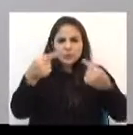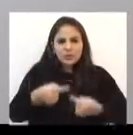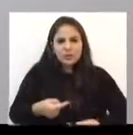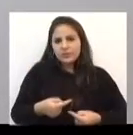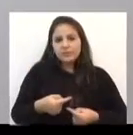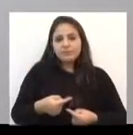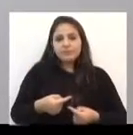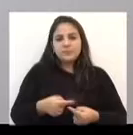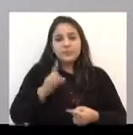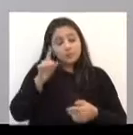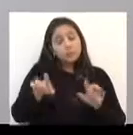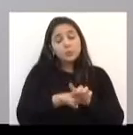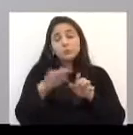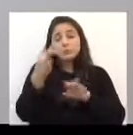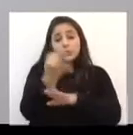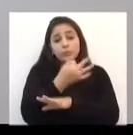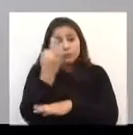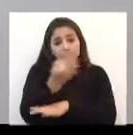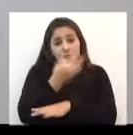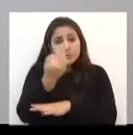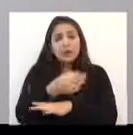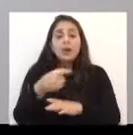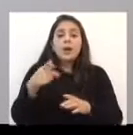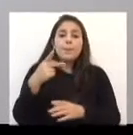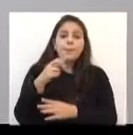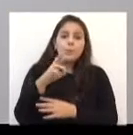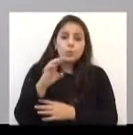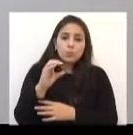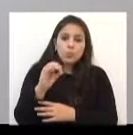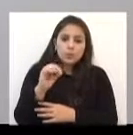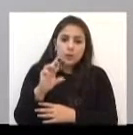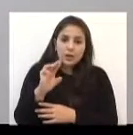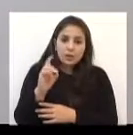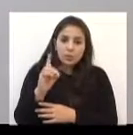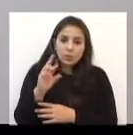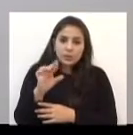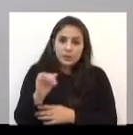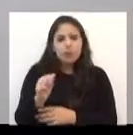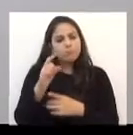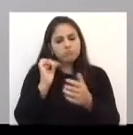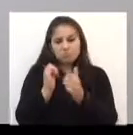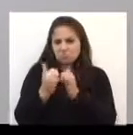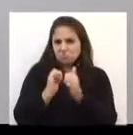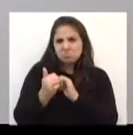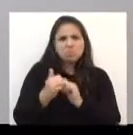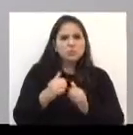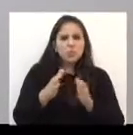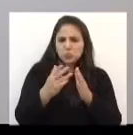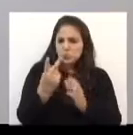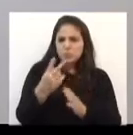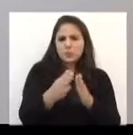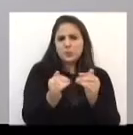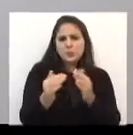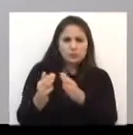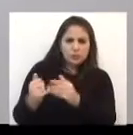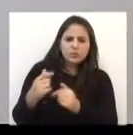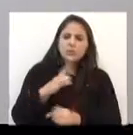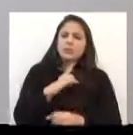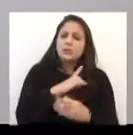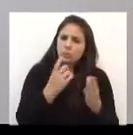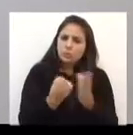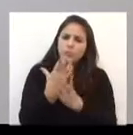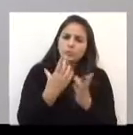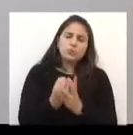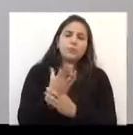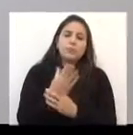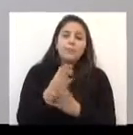uma formalidade, né? A Procuradoria ainda está analisando os 2 pedidos, né? E havendo condição, os pedidos serão aceitos.